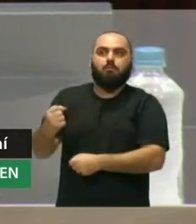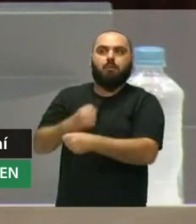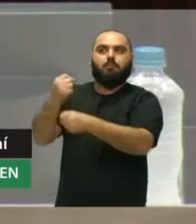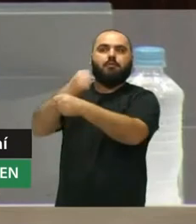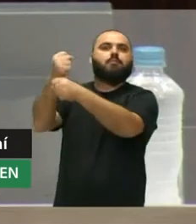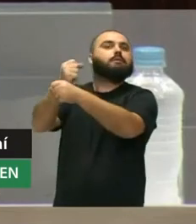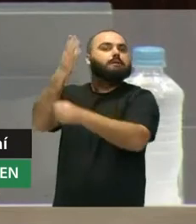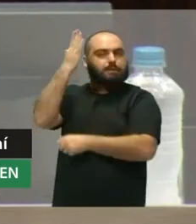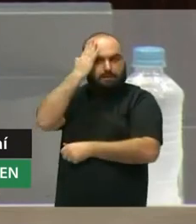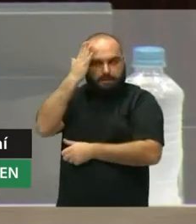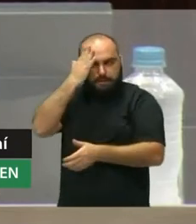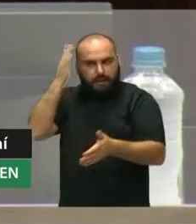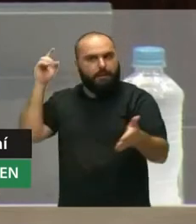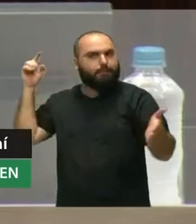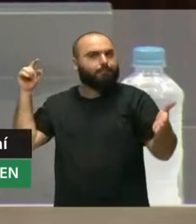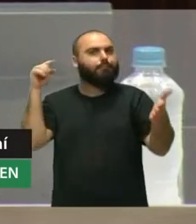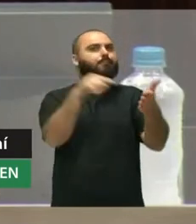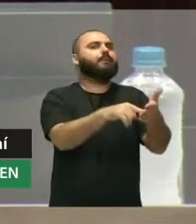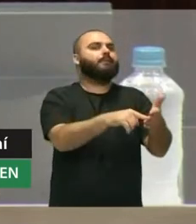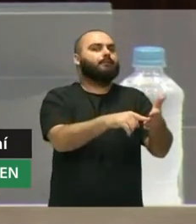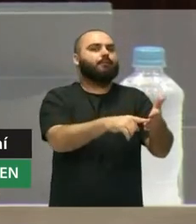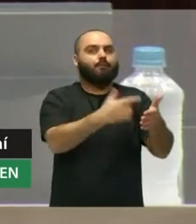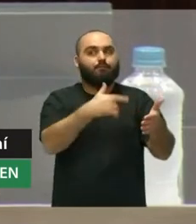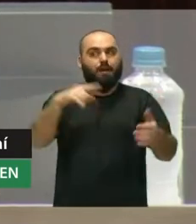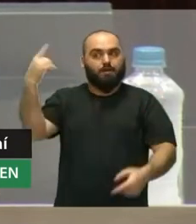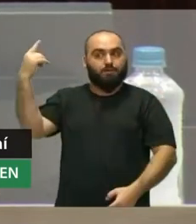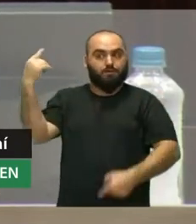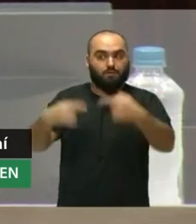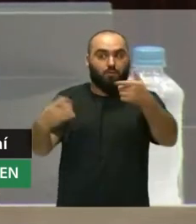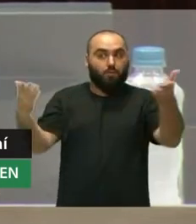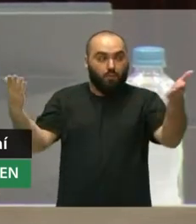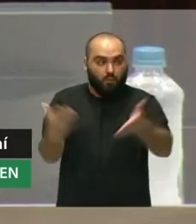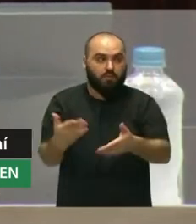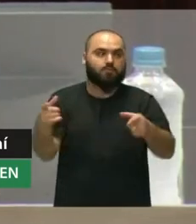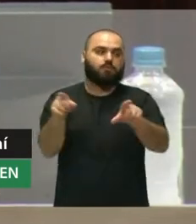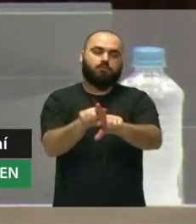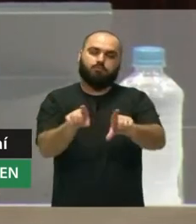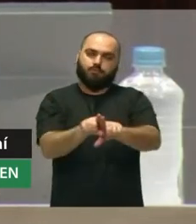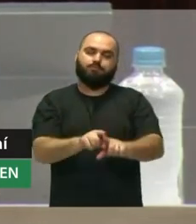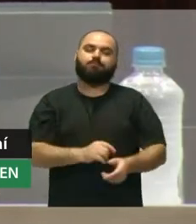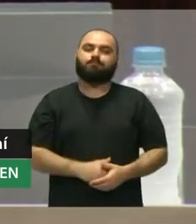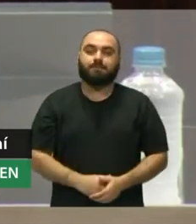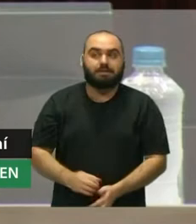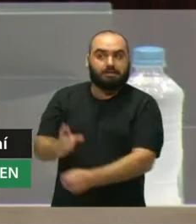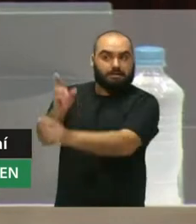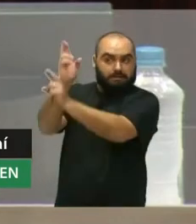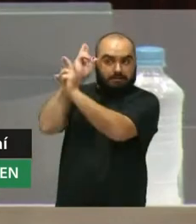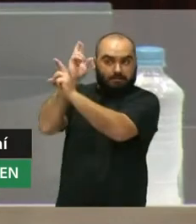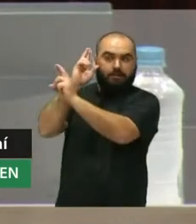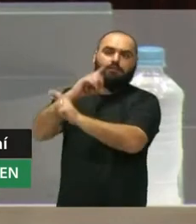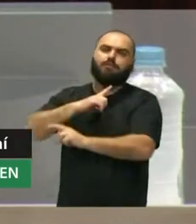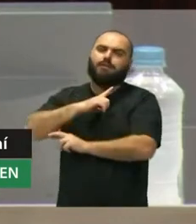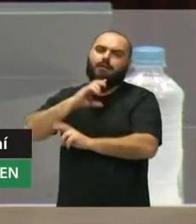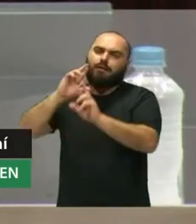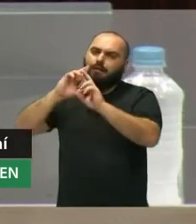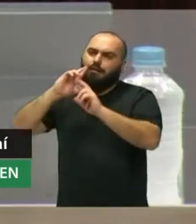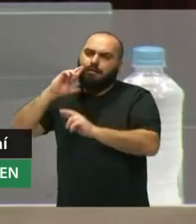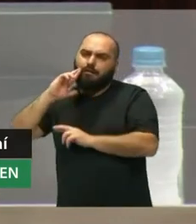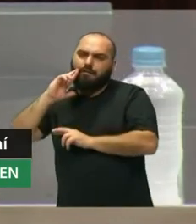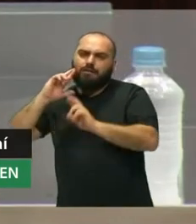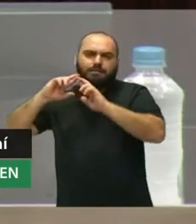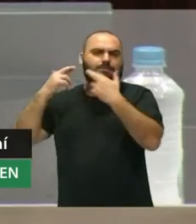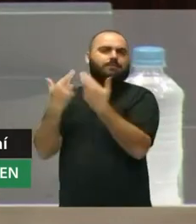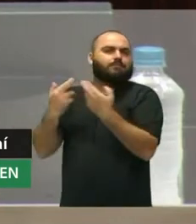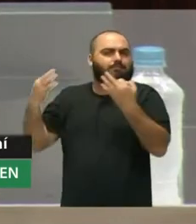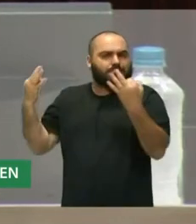das denúncias que serão discutidas no dia de hoje. Espero que a gente tenha uma excelente audiência. Quero cumprimentar